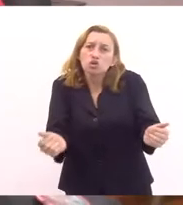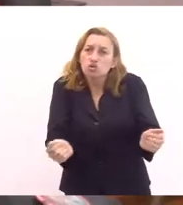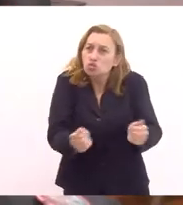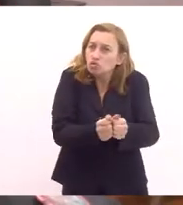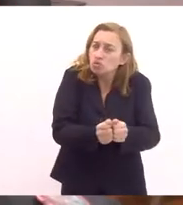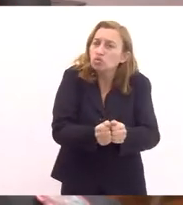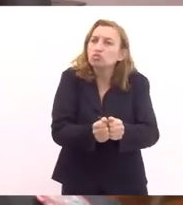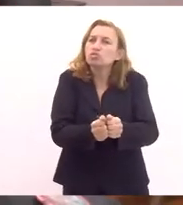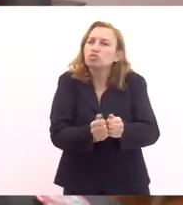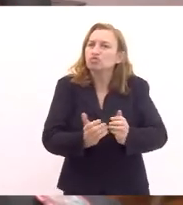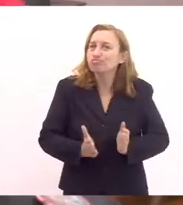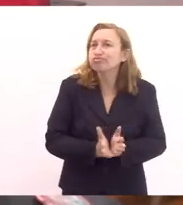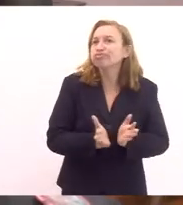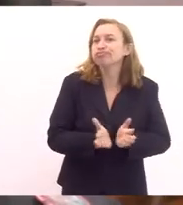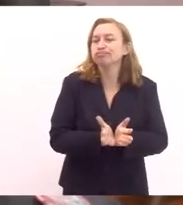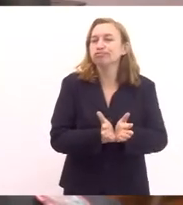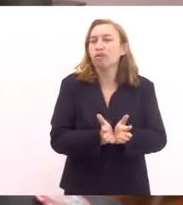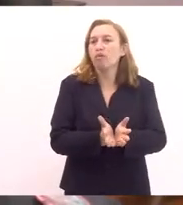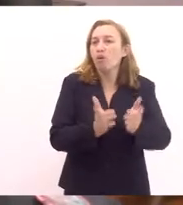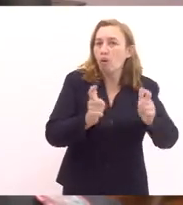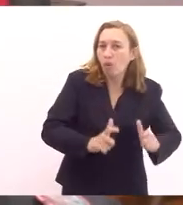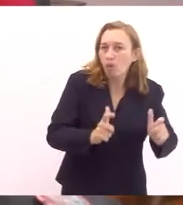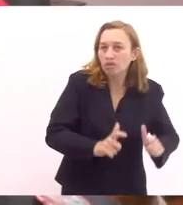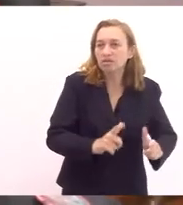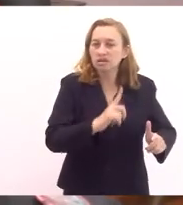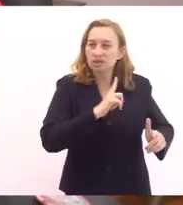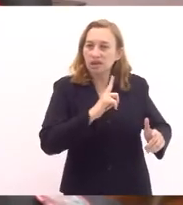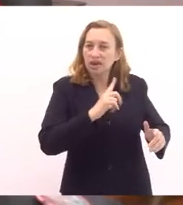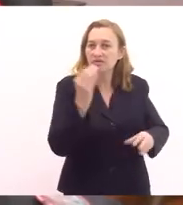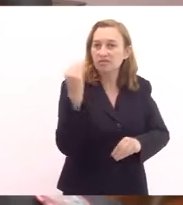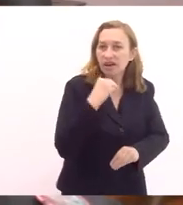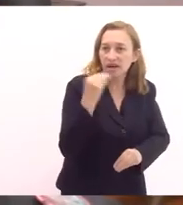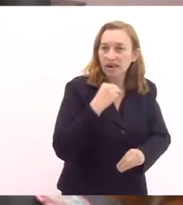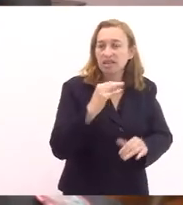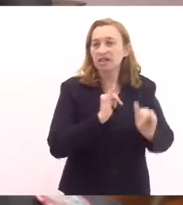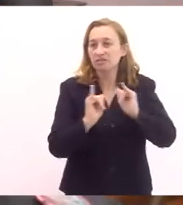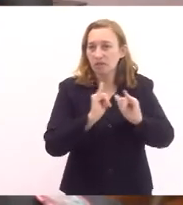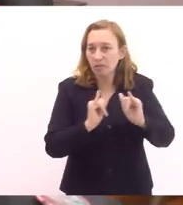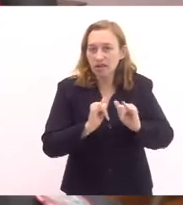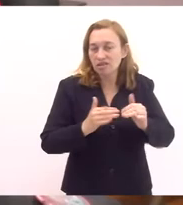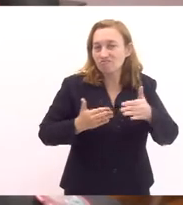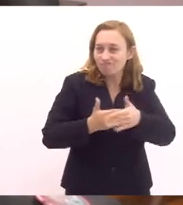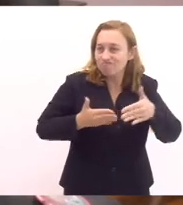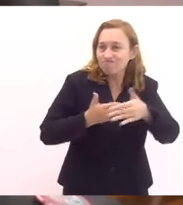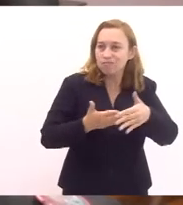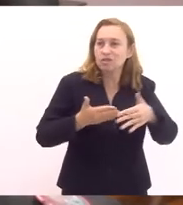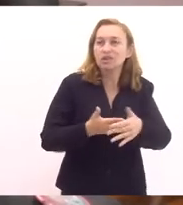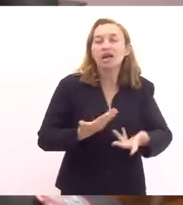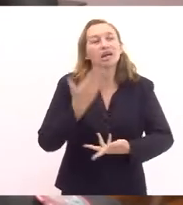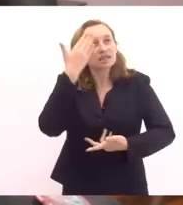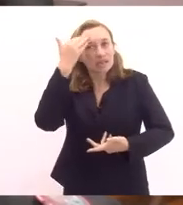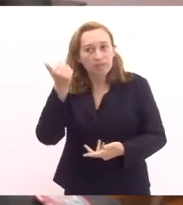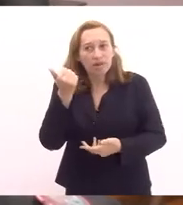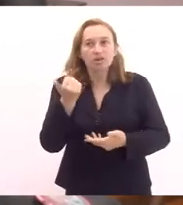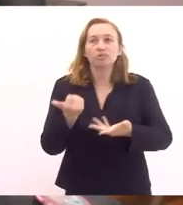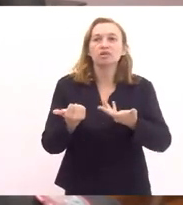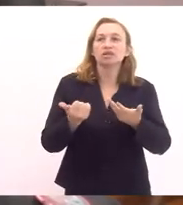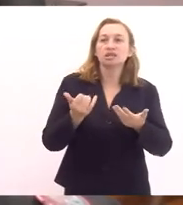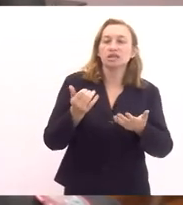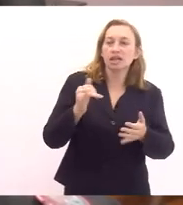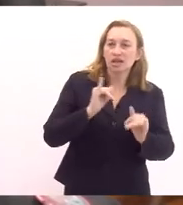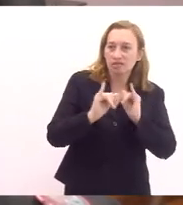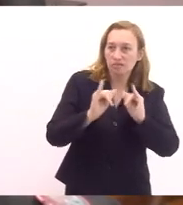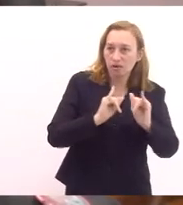com a vulnerabilidade onde tem uma vulnerabilidade grande essa informação também não chega sabemos que a informação